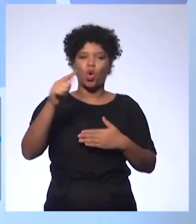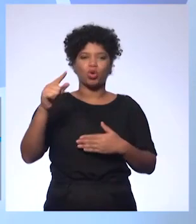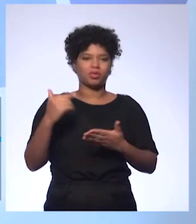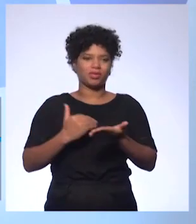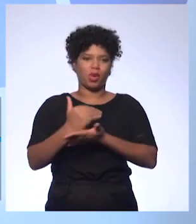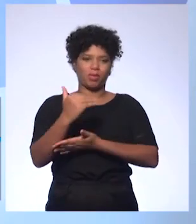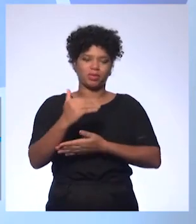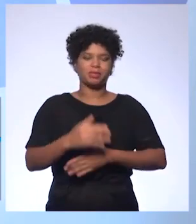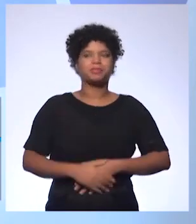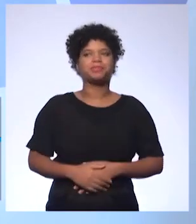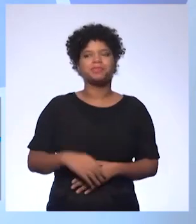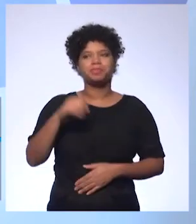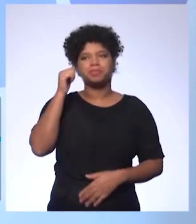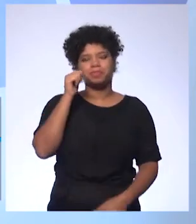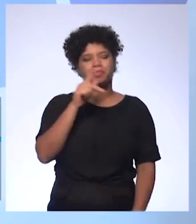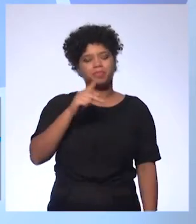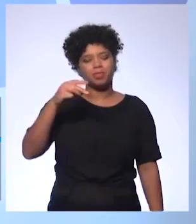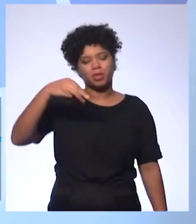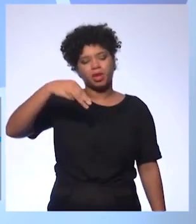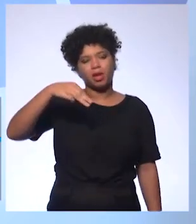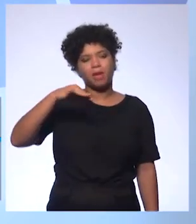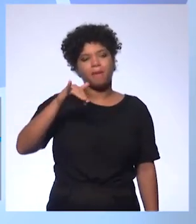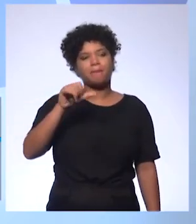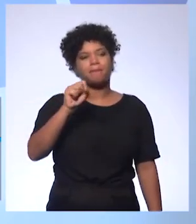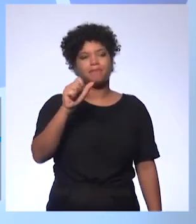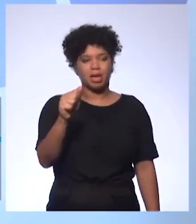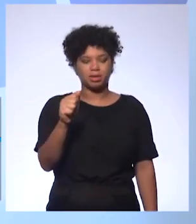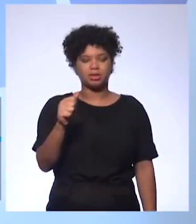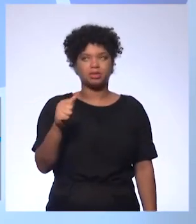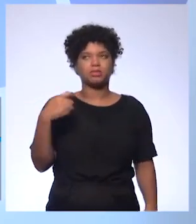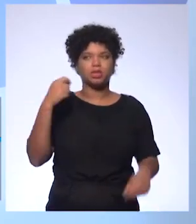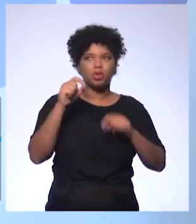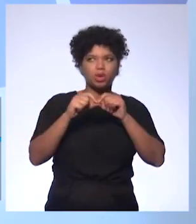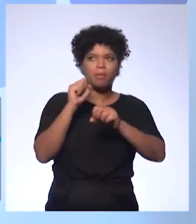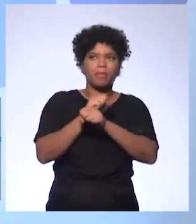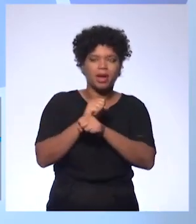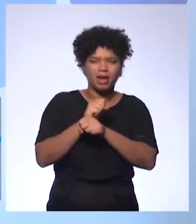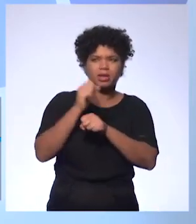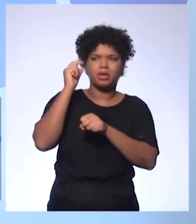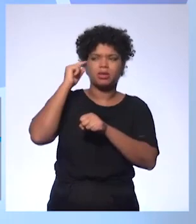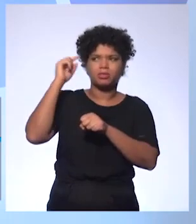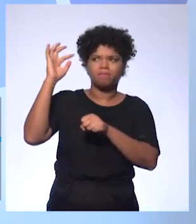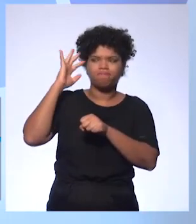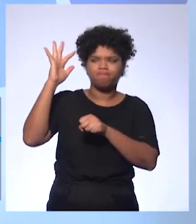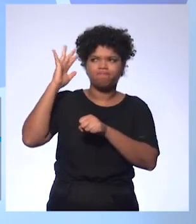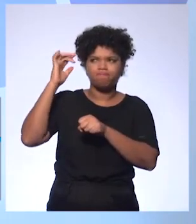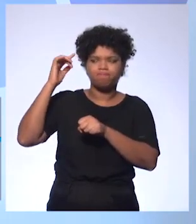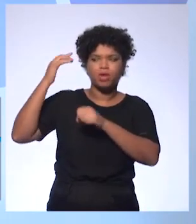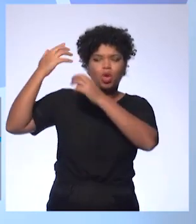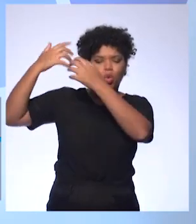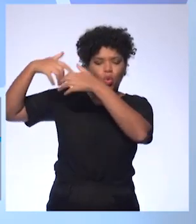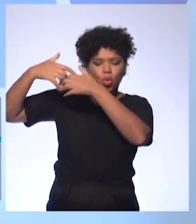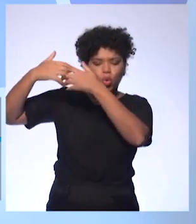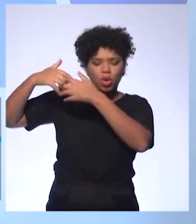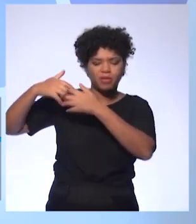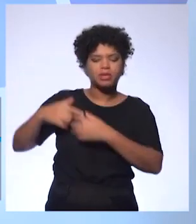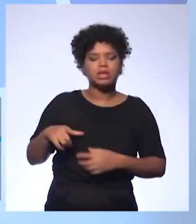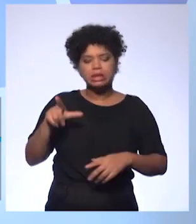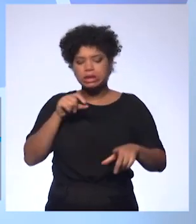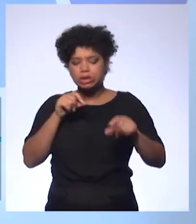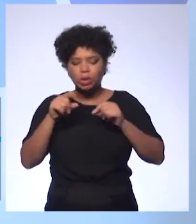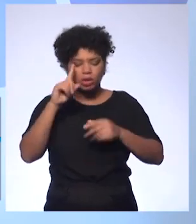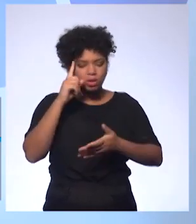professora Maísa Célia, às vezes parar e refletir para seguir o caminho. A professora